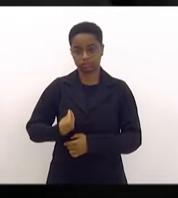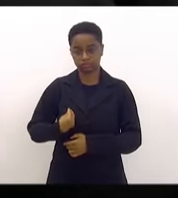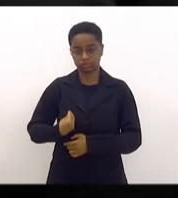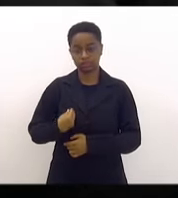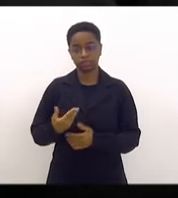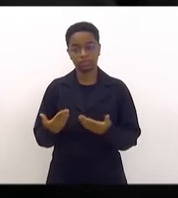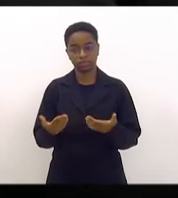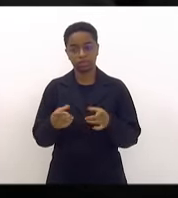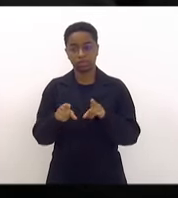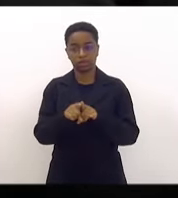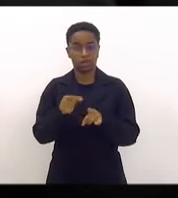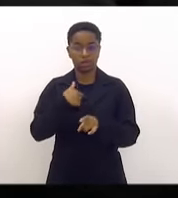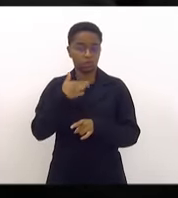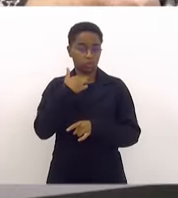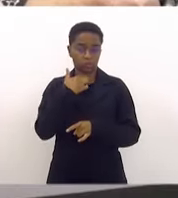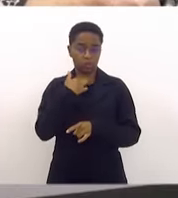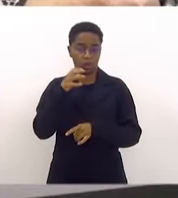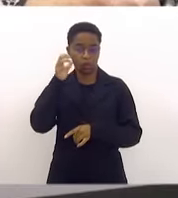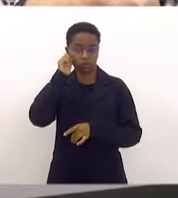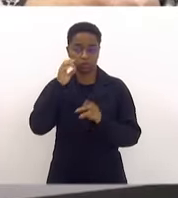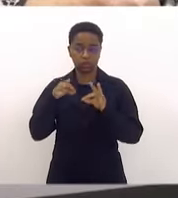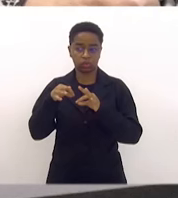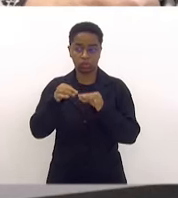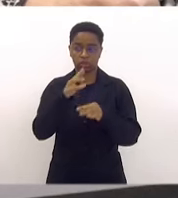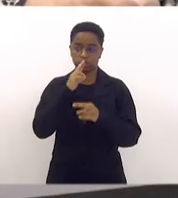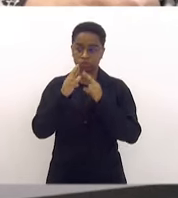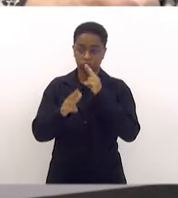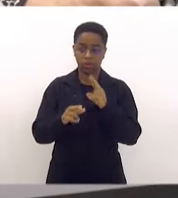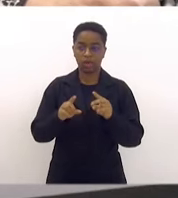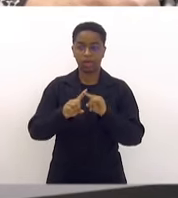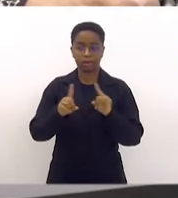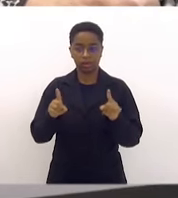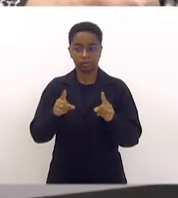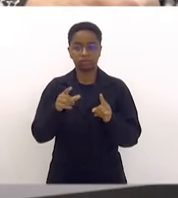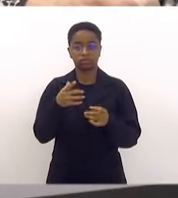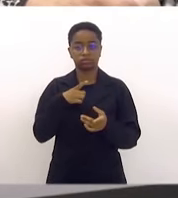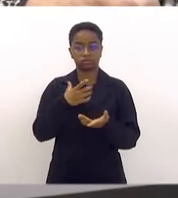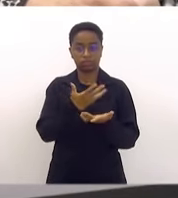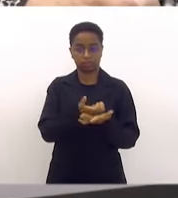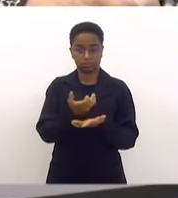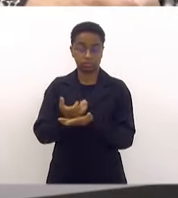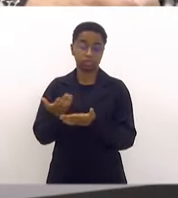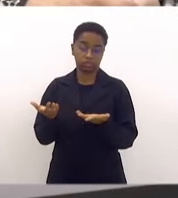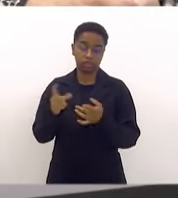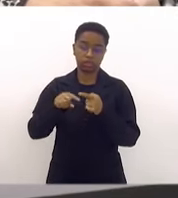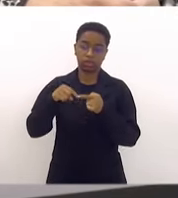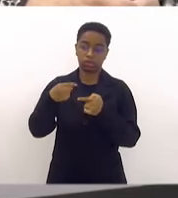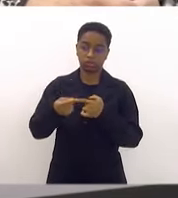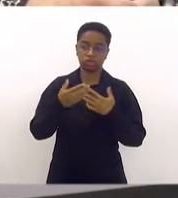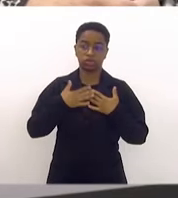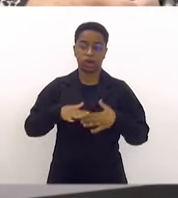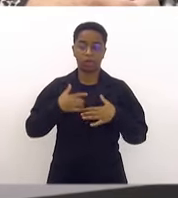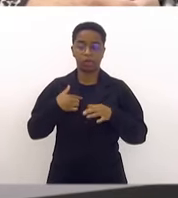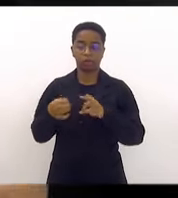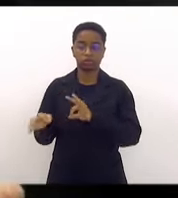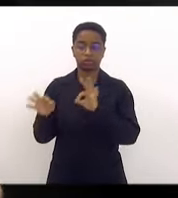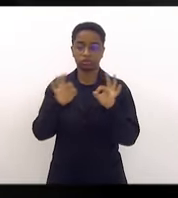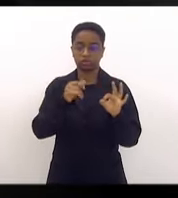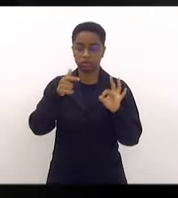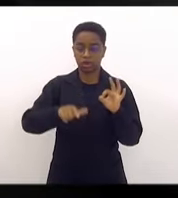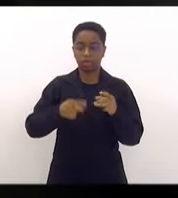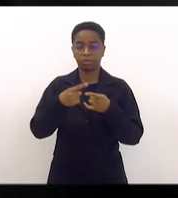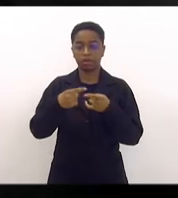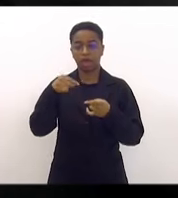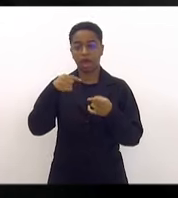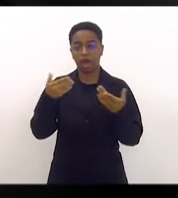não poderei ouvir todas as respostas infelizmente mas ficar ficaram gravadas E aí sim com mais calma porque eu tenho que descer